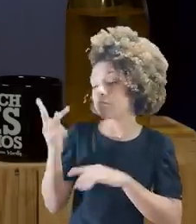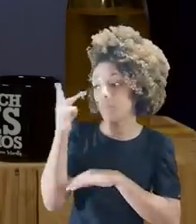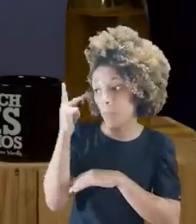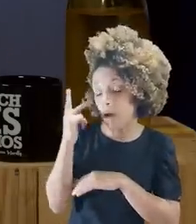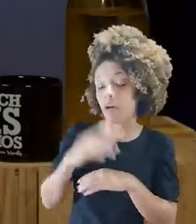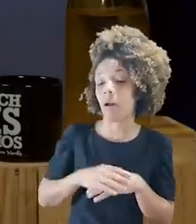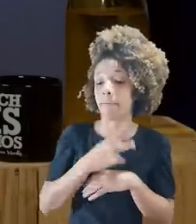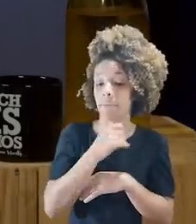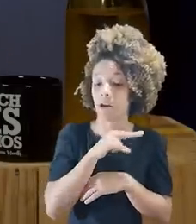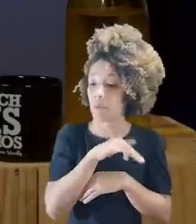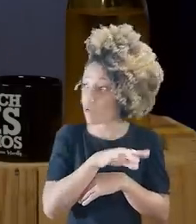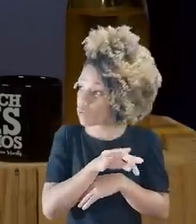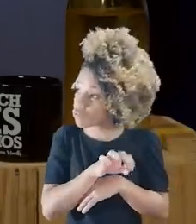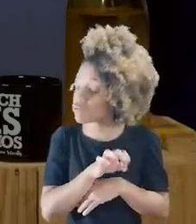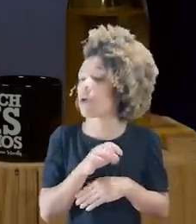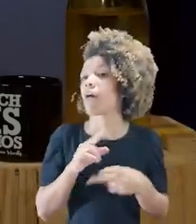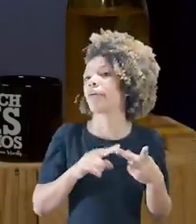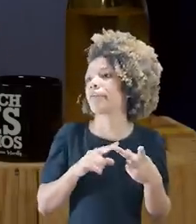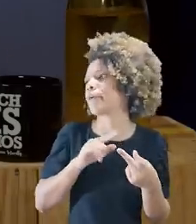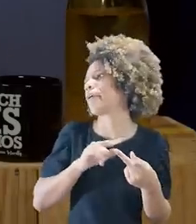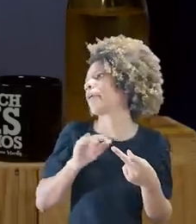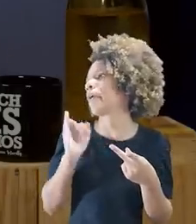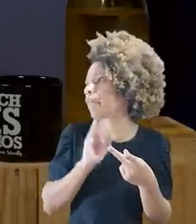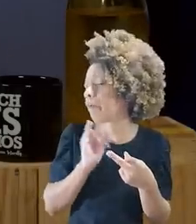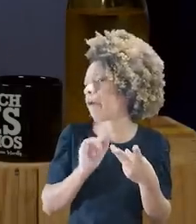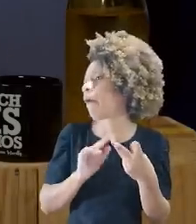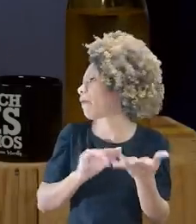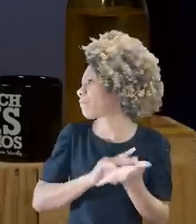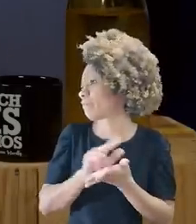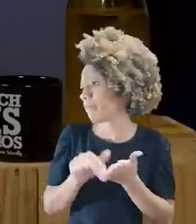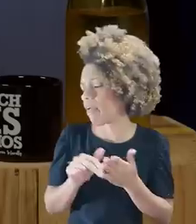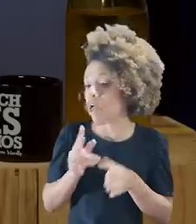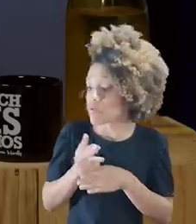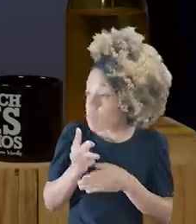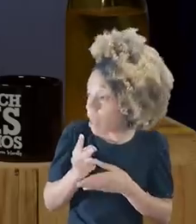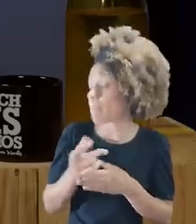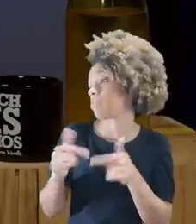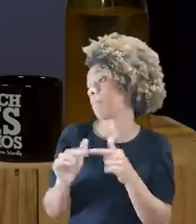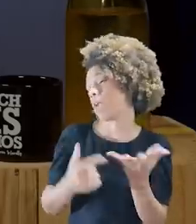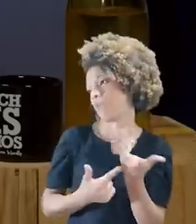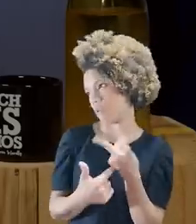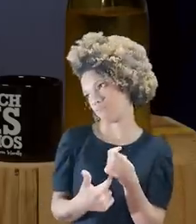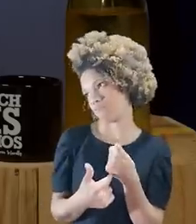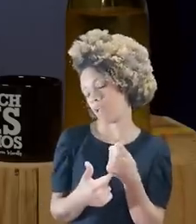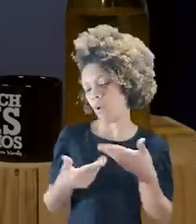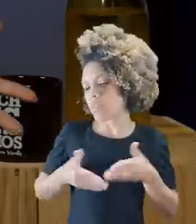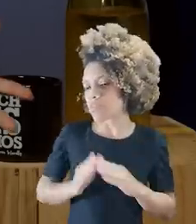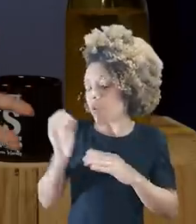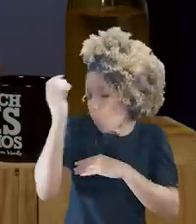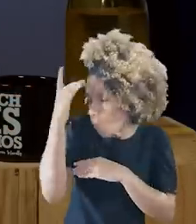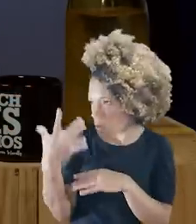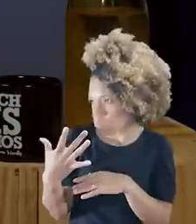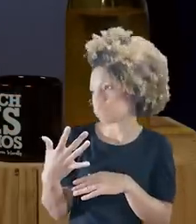São Paulo Teatro paramon antigo paramon Itália eu sempre trabalhei com as artes né eu eu nasci com esse